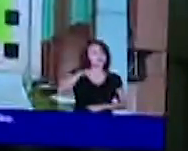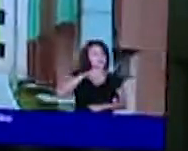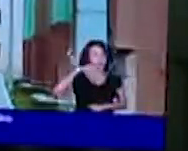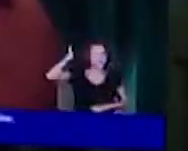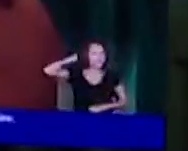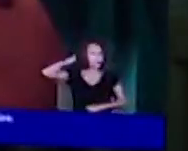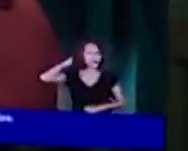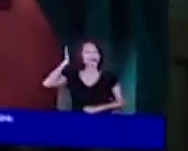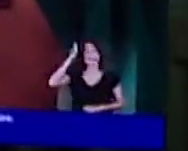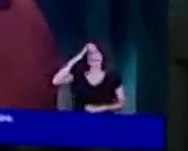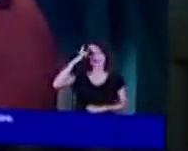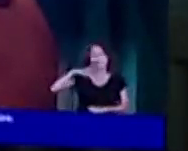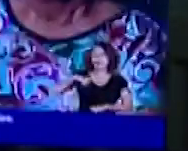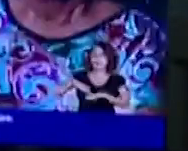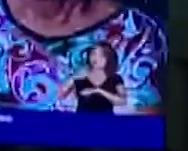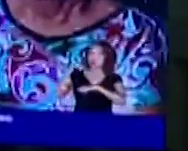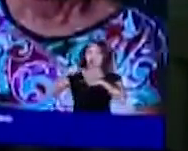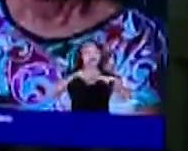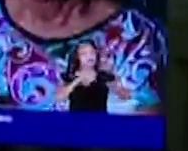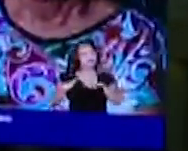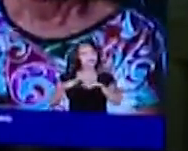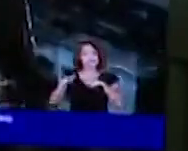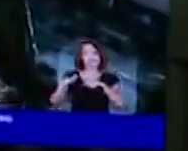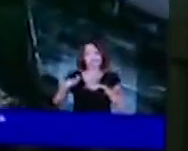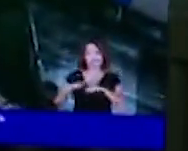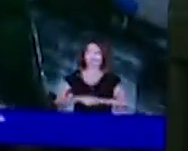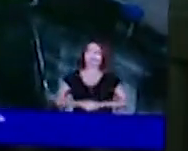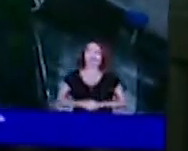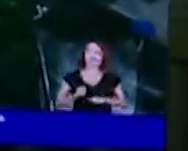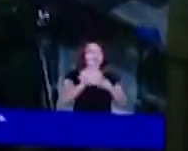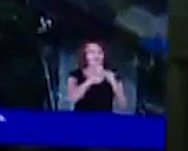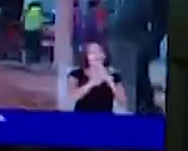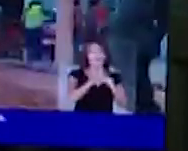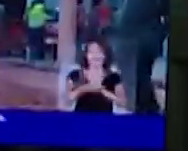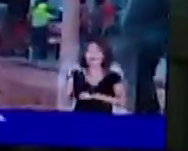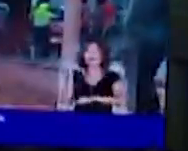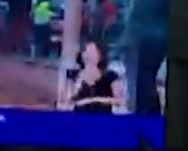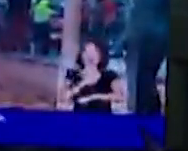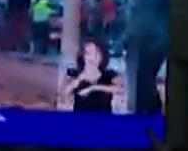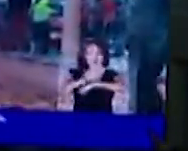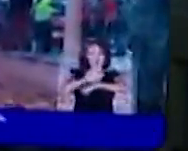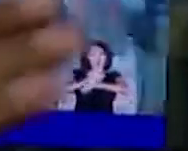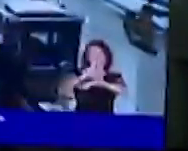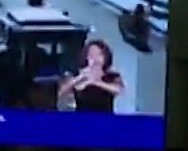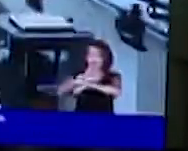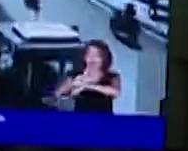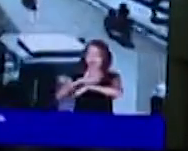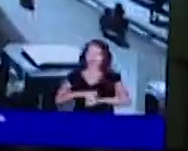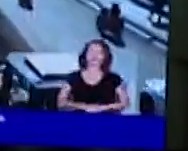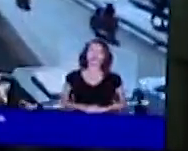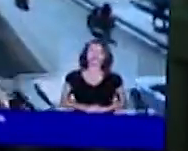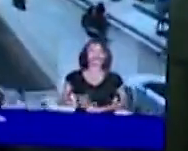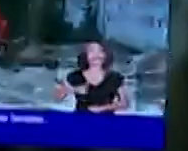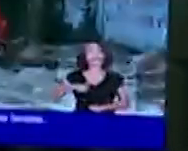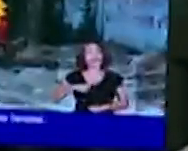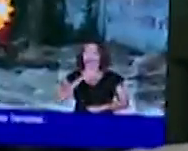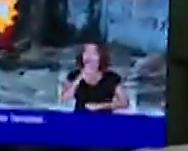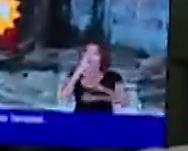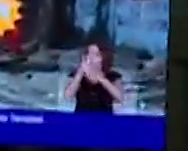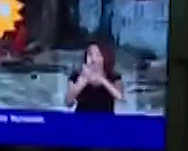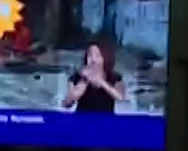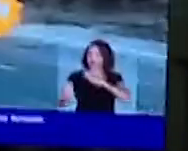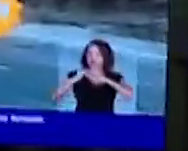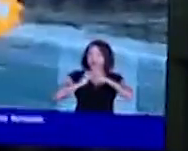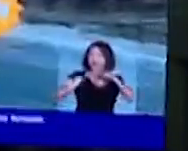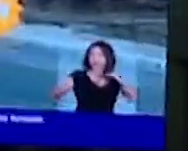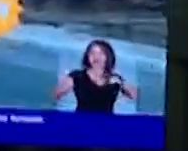é a segurança da pessoa dormir, acordar e saber que ele pode um dia partir, mas a família vai estar um lar,